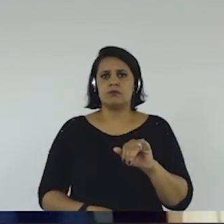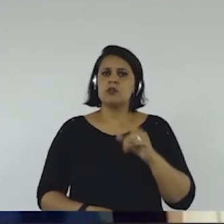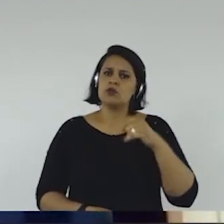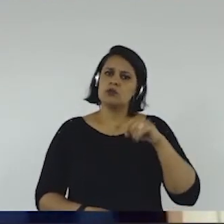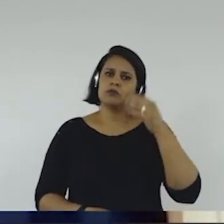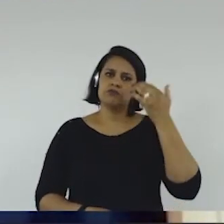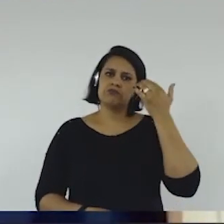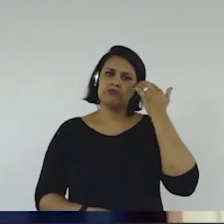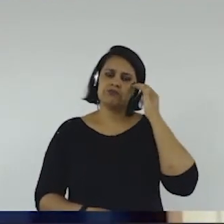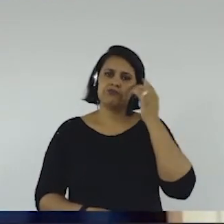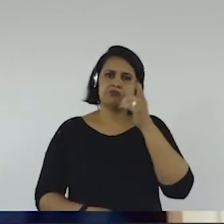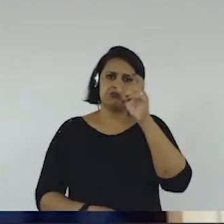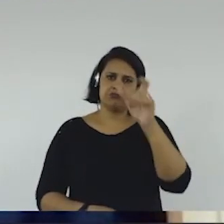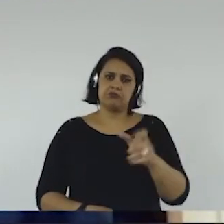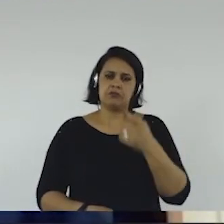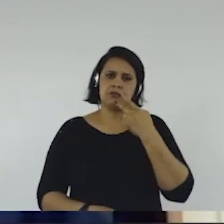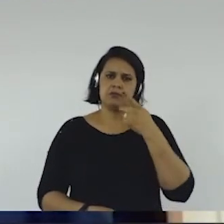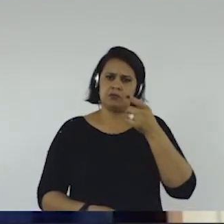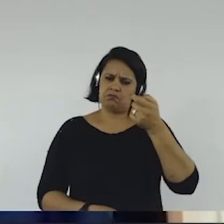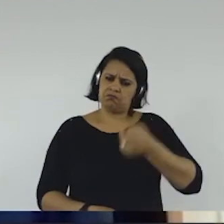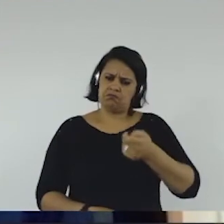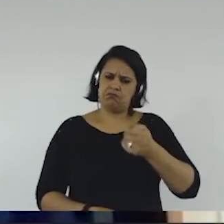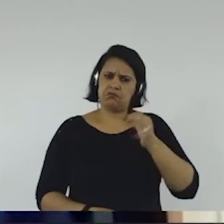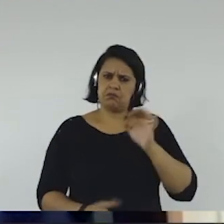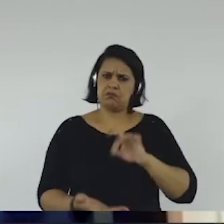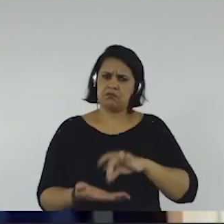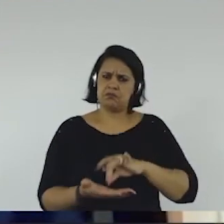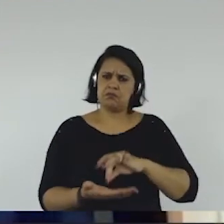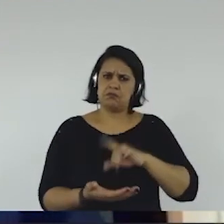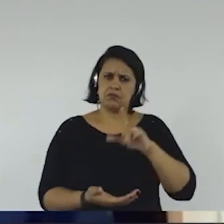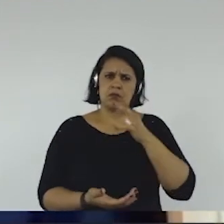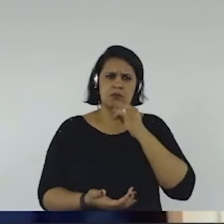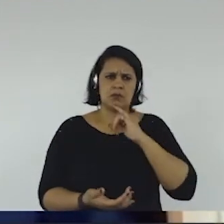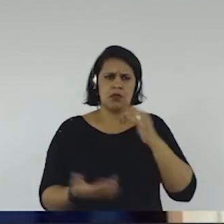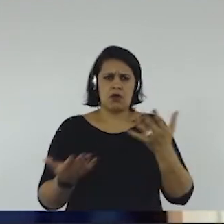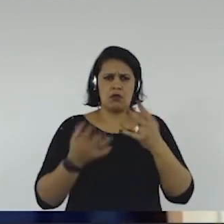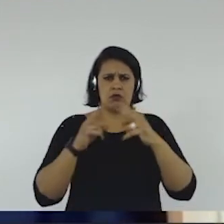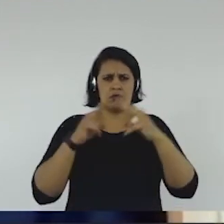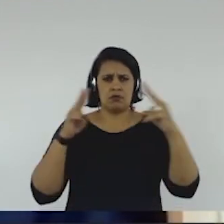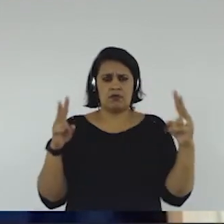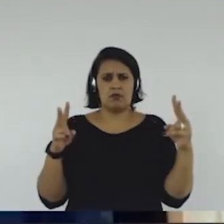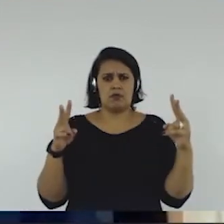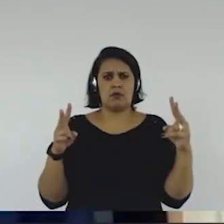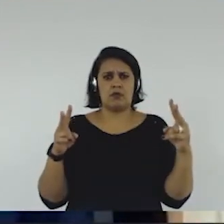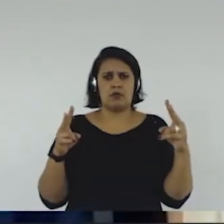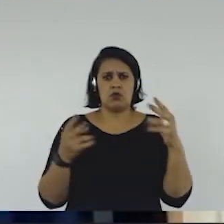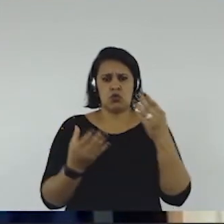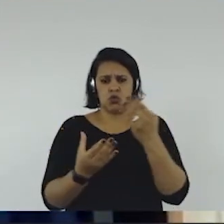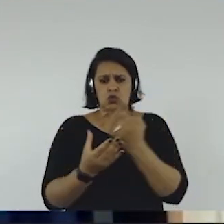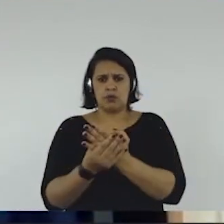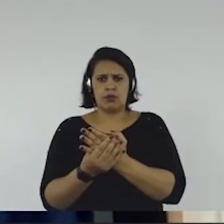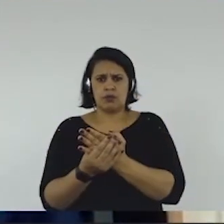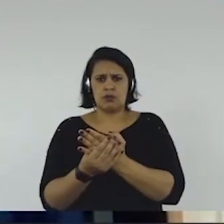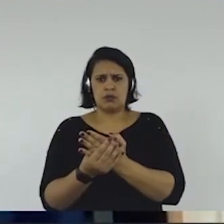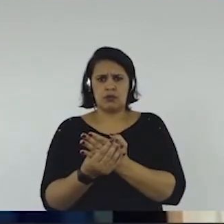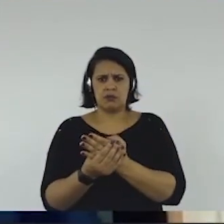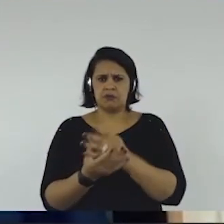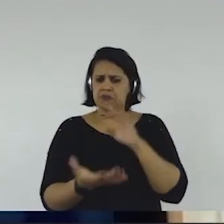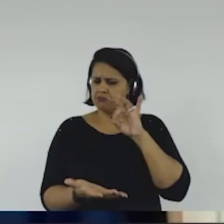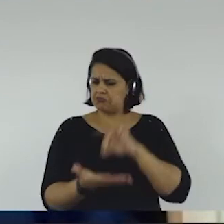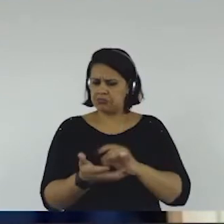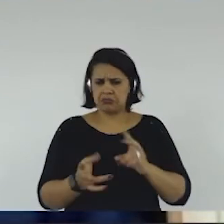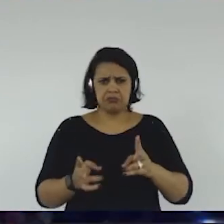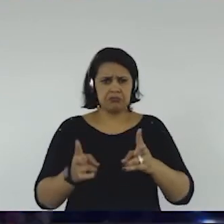o senhor foi muito incisivo em dizer que essa virtualização dos processos arbitrais veio para ficar,